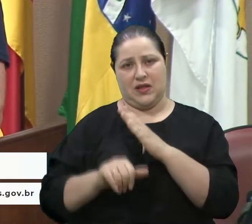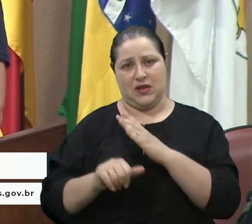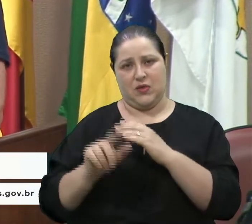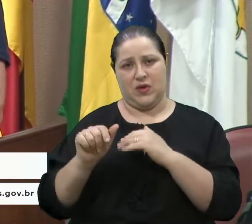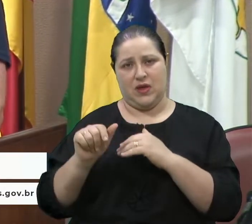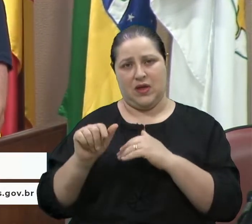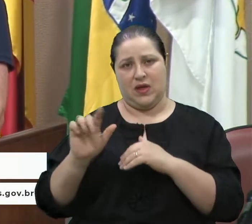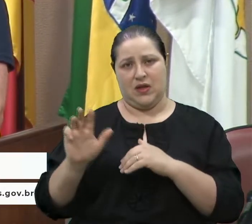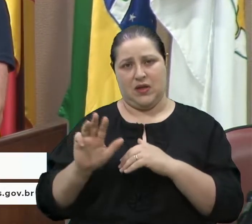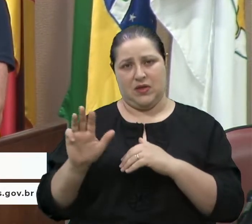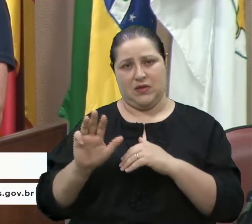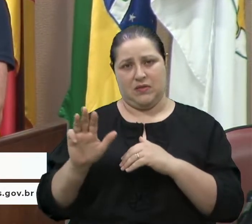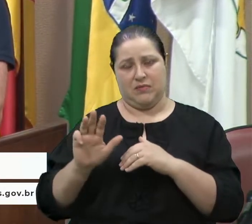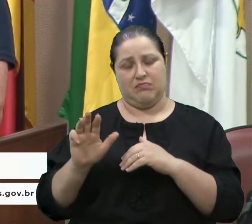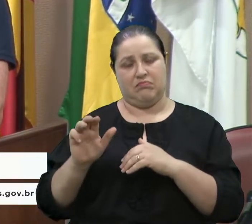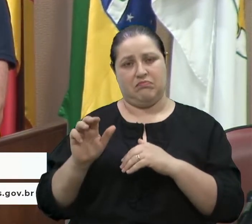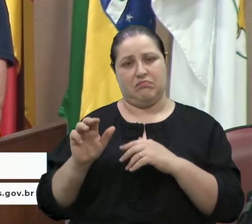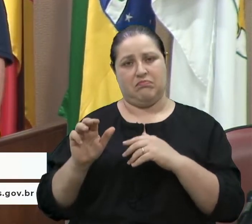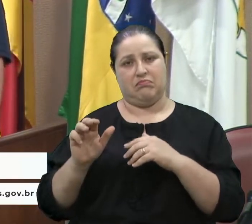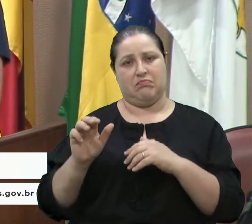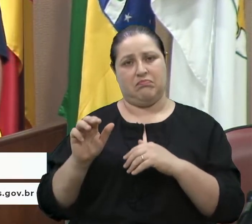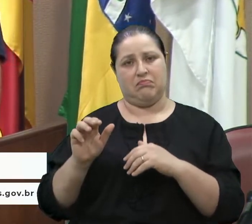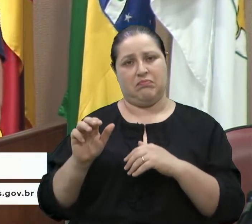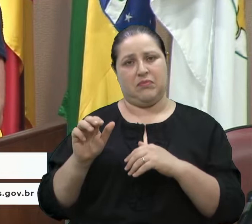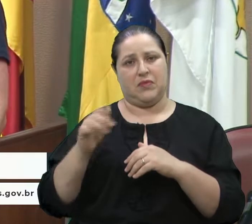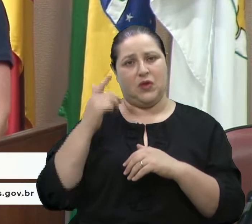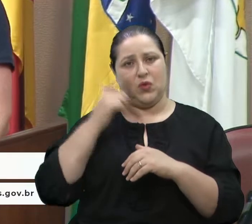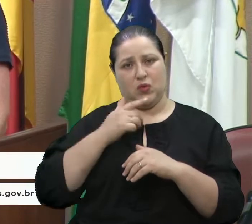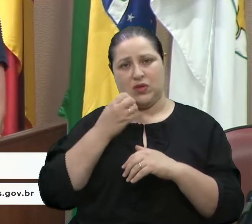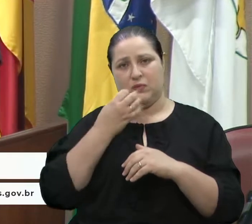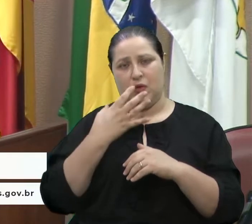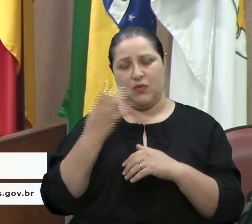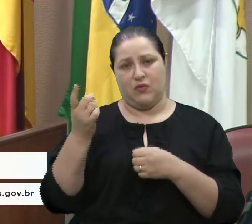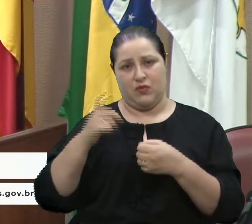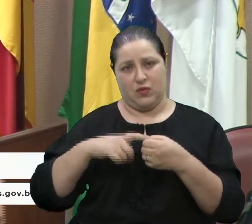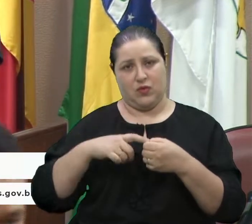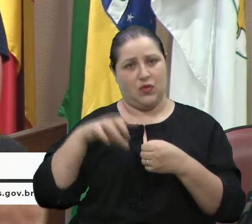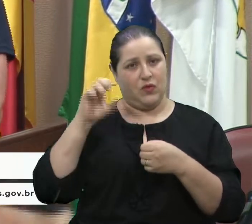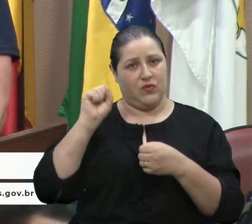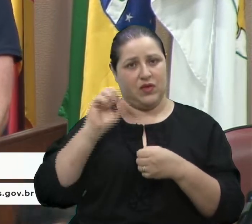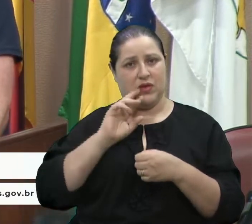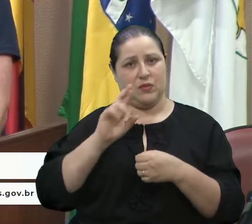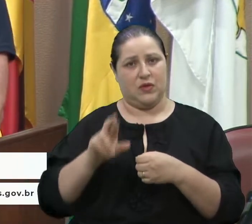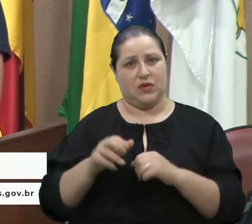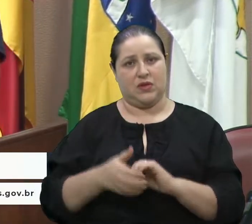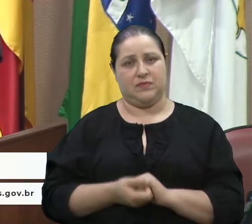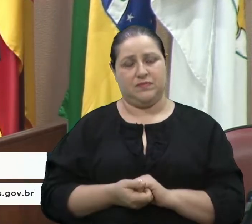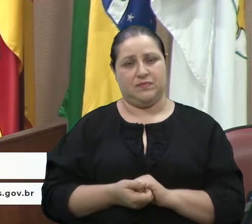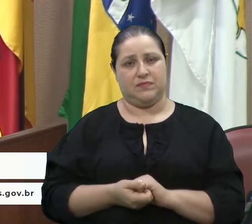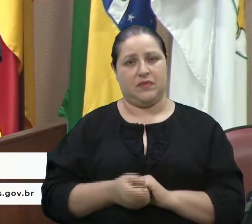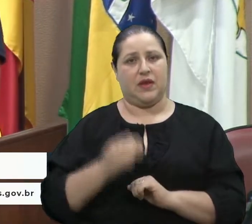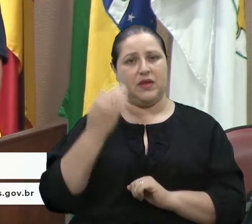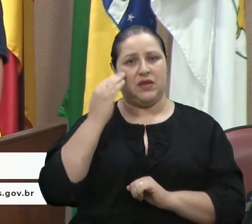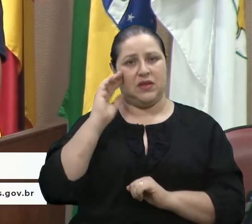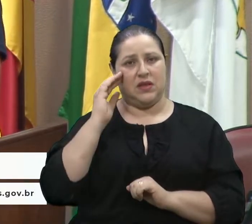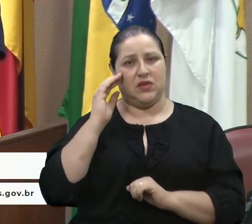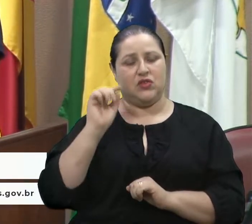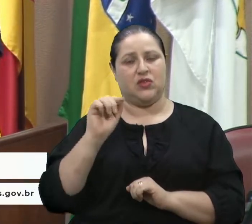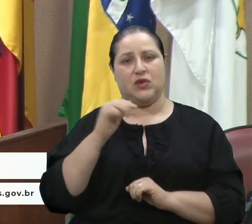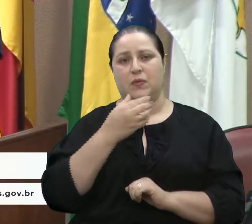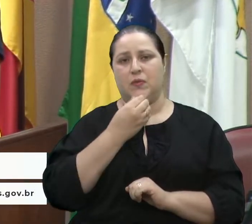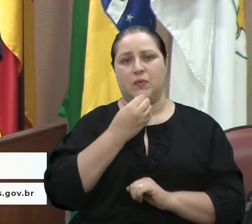Silva, dando a entender, vereador Lucas, que bom que o senhor voltou para escutar a resposta, dando a entender que o Moro